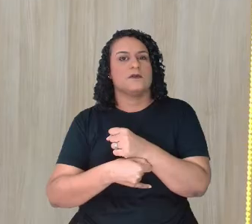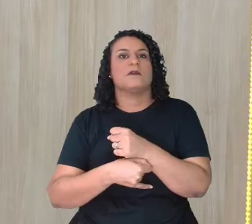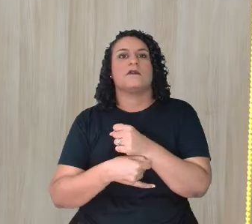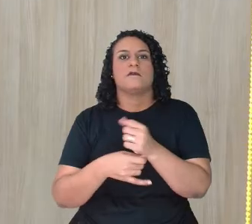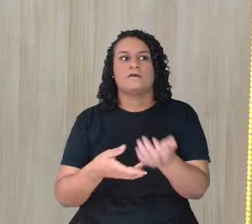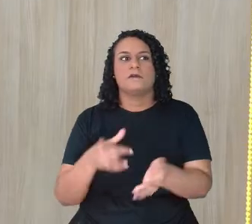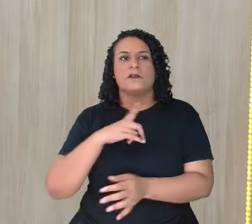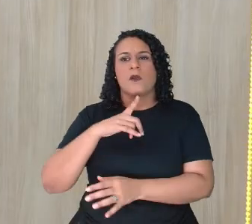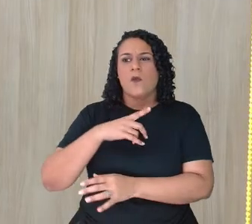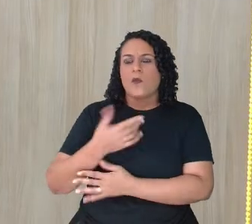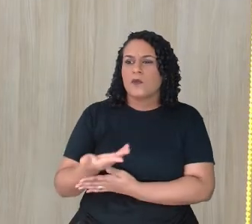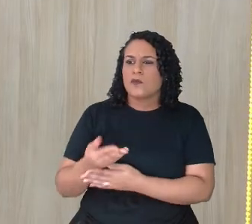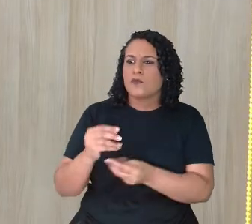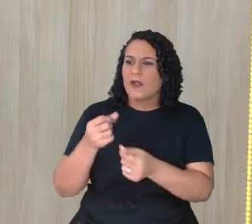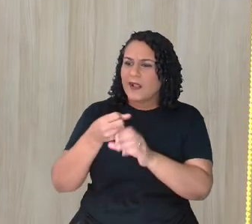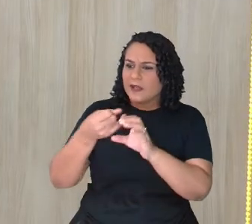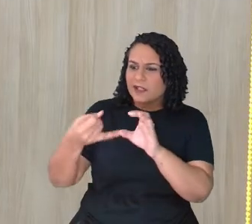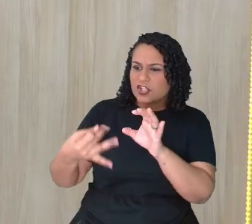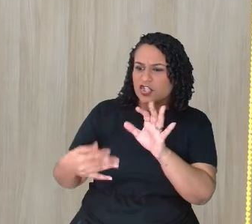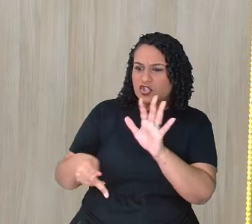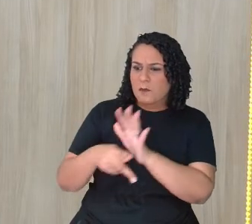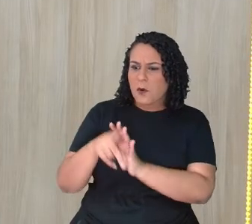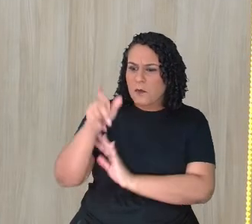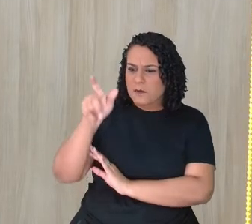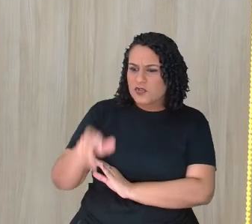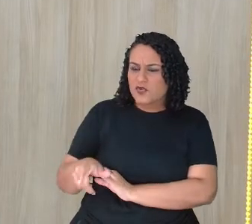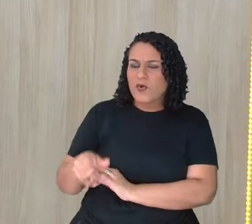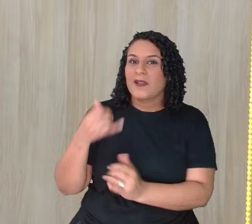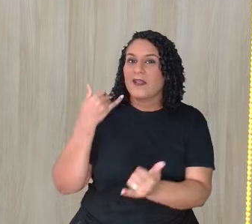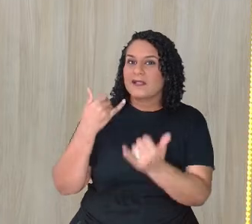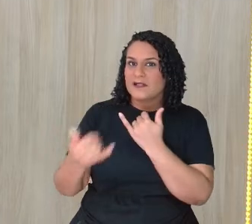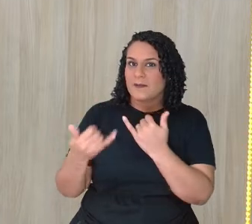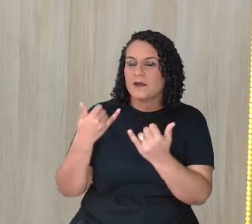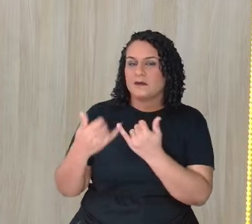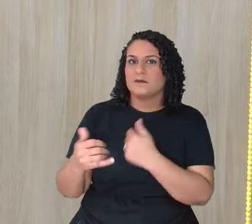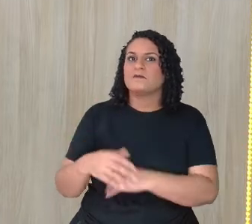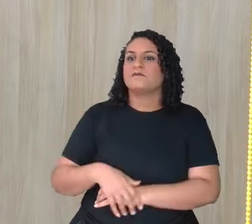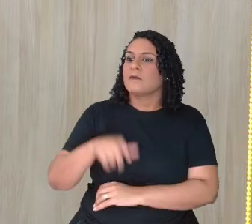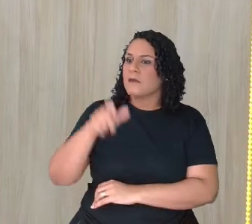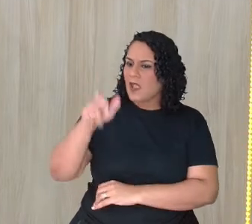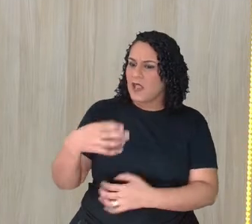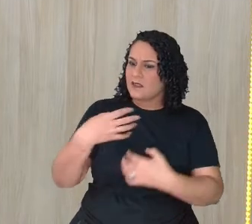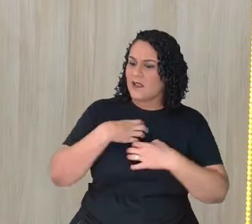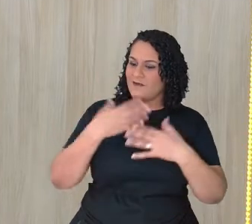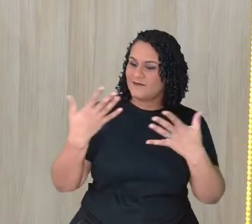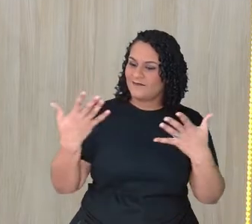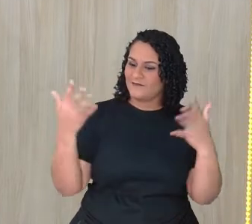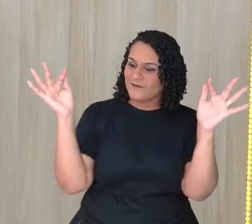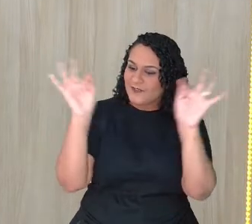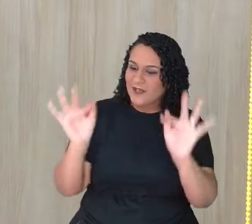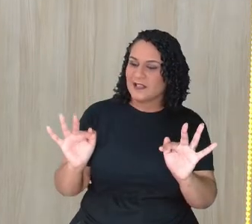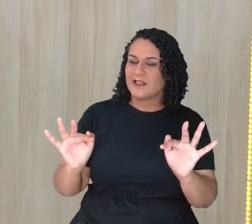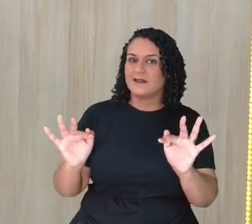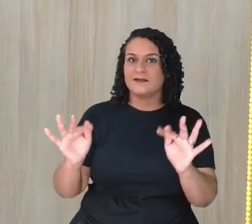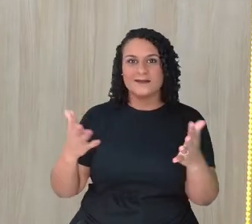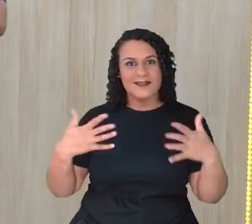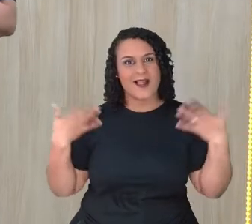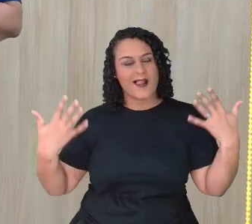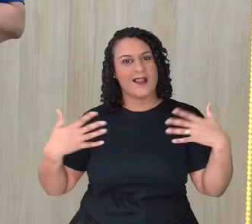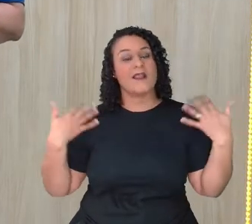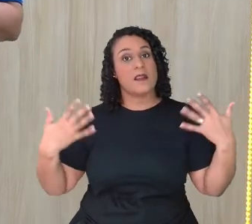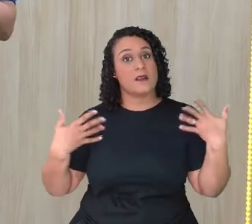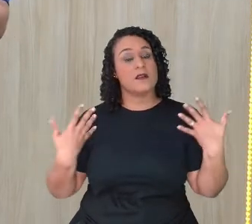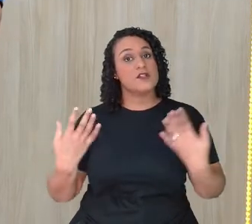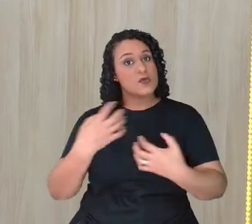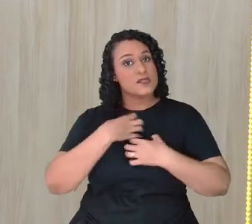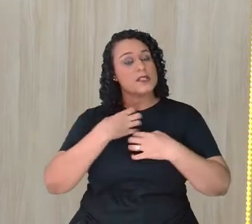uma qualidade para alguém que é semelhante. Quando eu falo ela está feliz, ela está alegre, não é? Eu